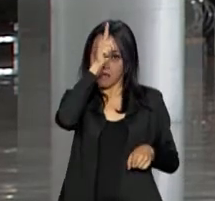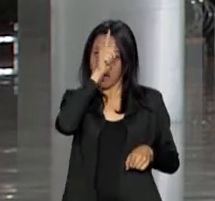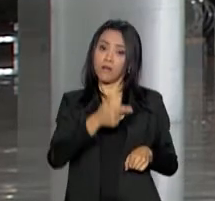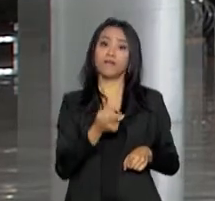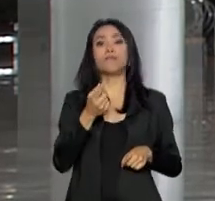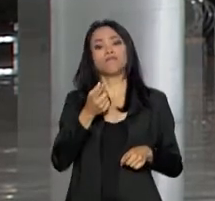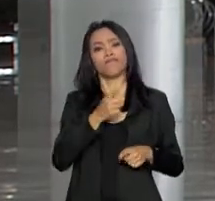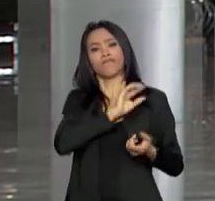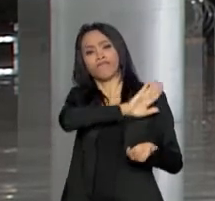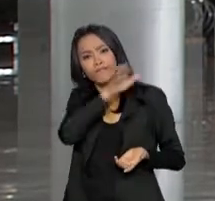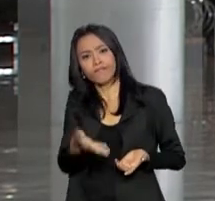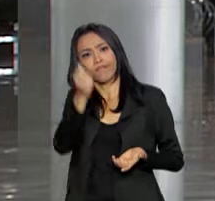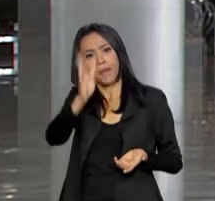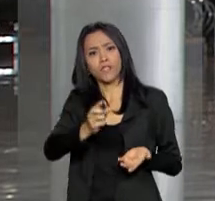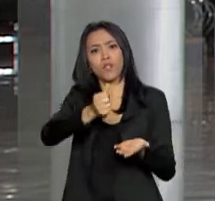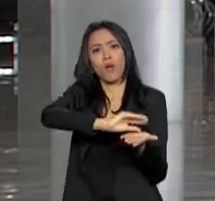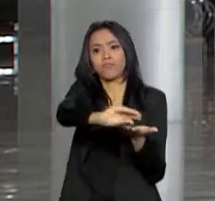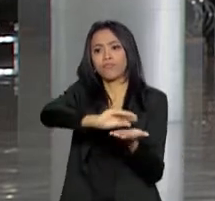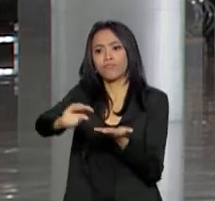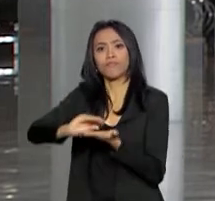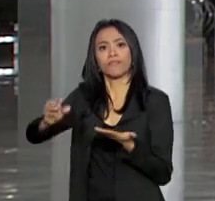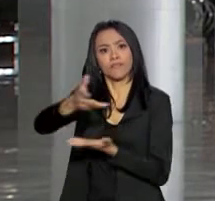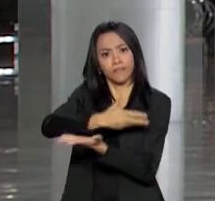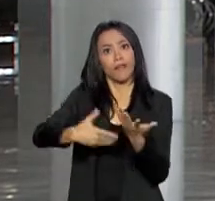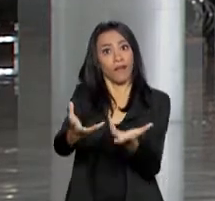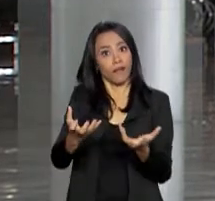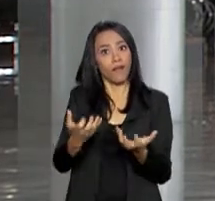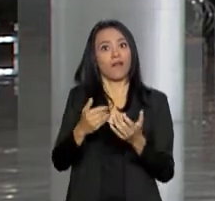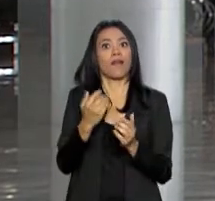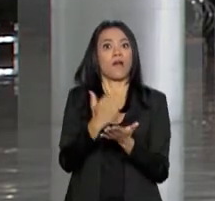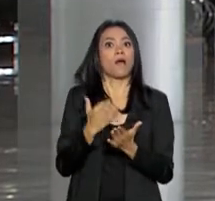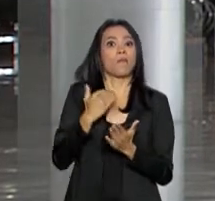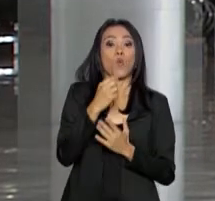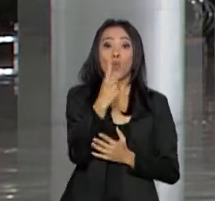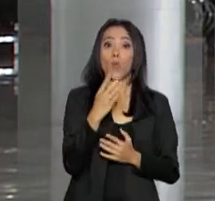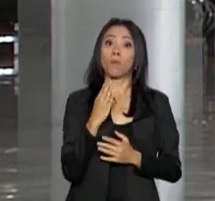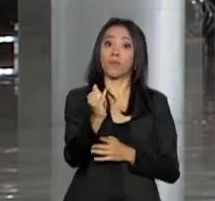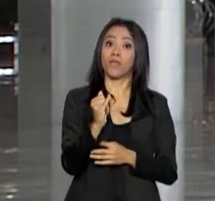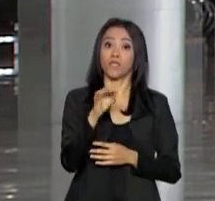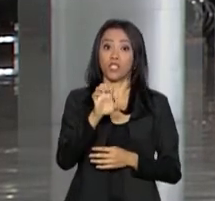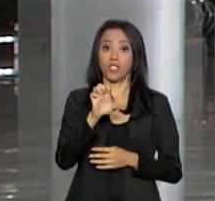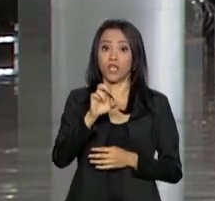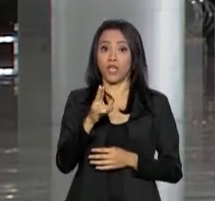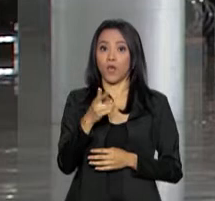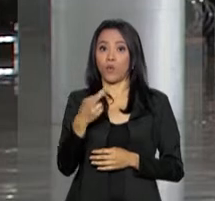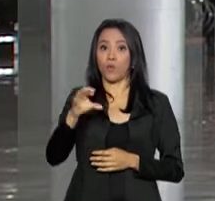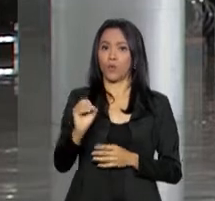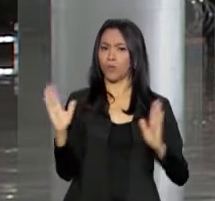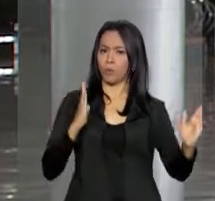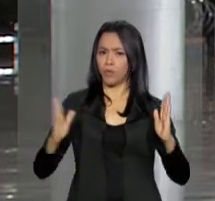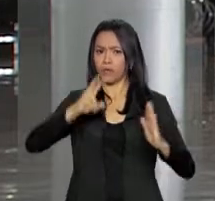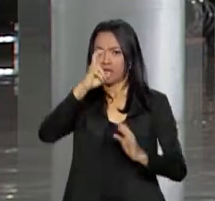país a empresa planeja ampliar seus investimentos em 1 bilhão de euros nos próximos cinco anos em